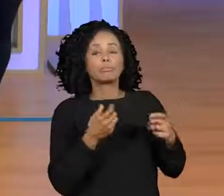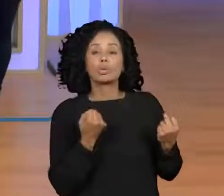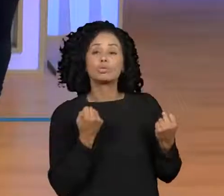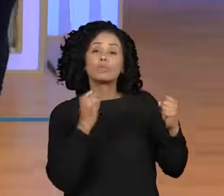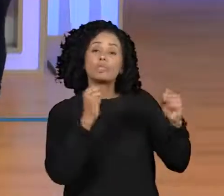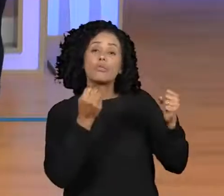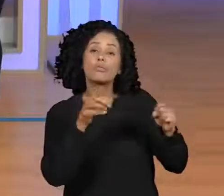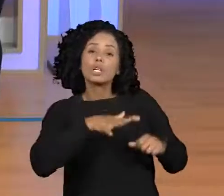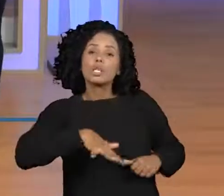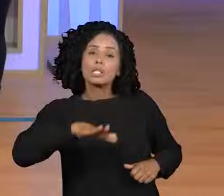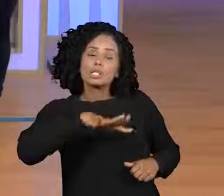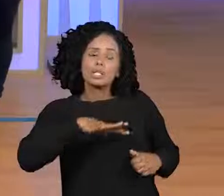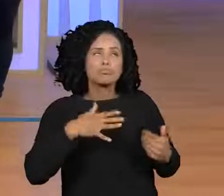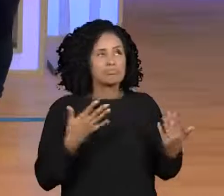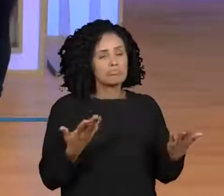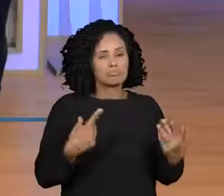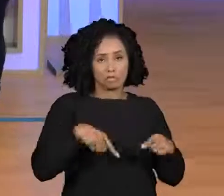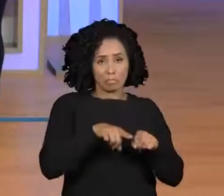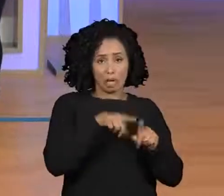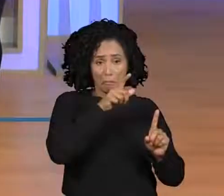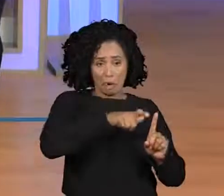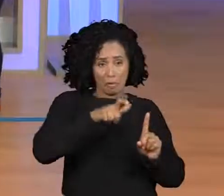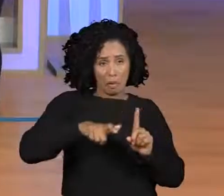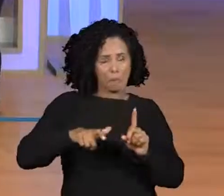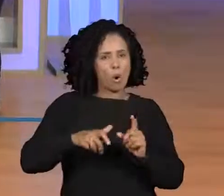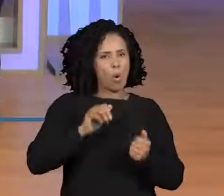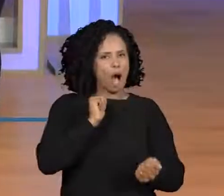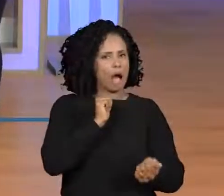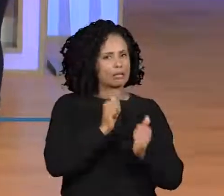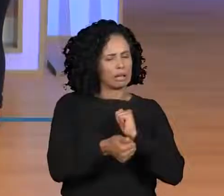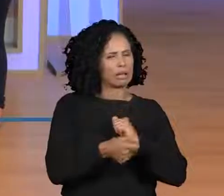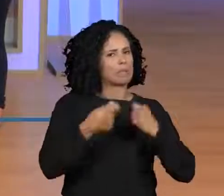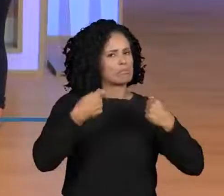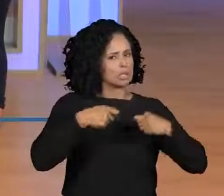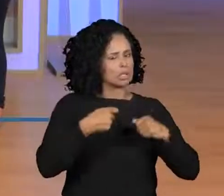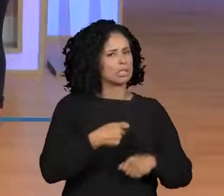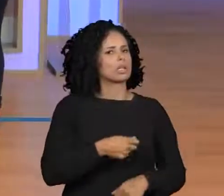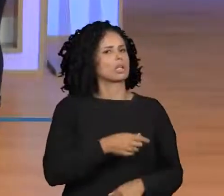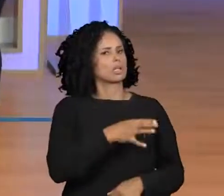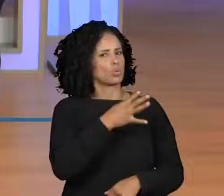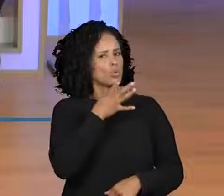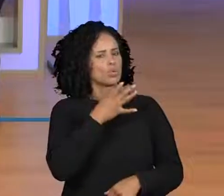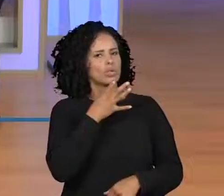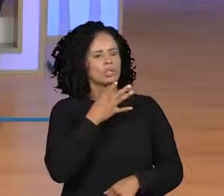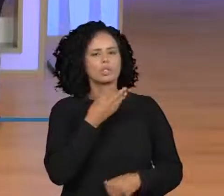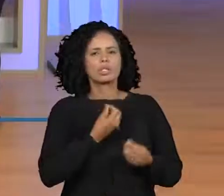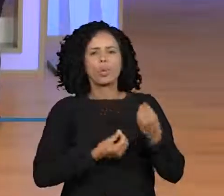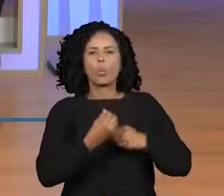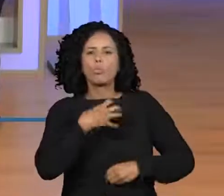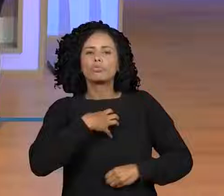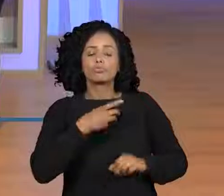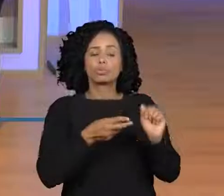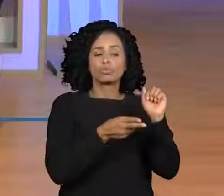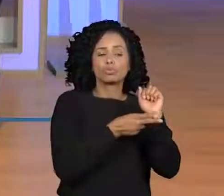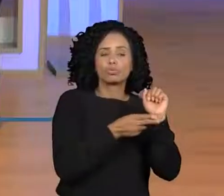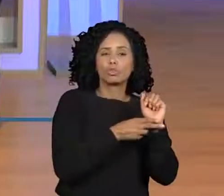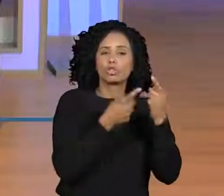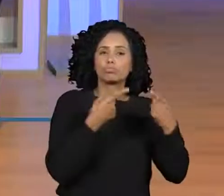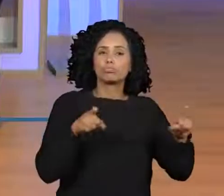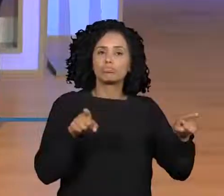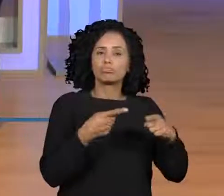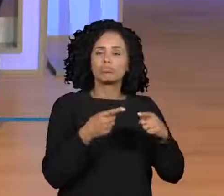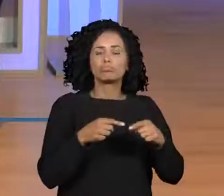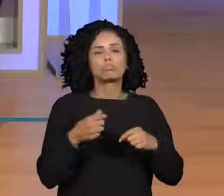que dar a base para ele ali, para depois seguir em frente. A gente aqui é a mesma coisa. Na música, a gente precisa saber de